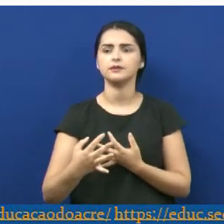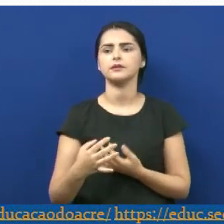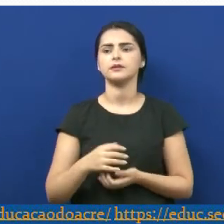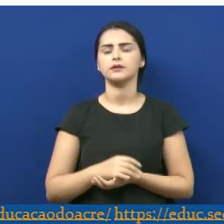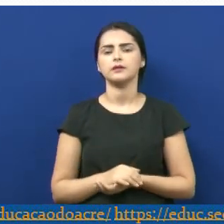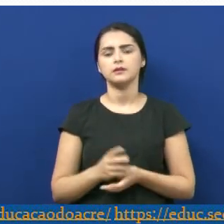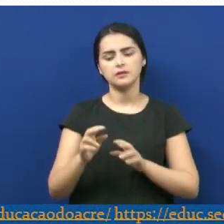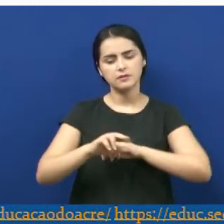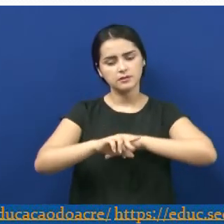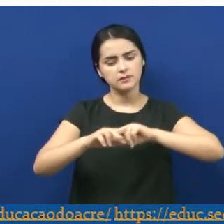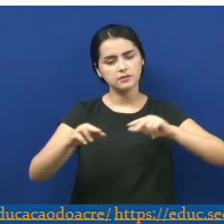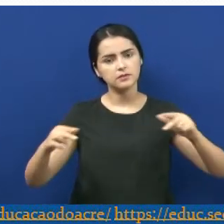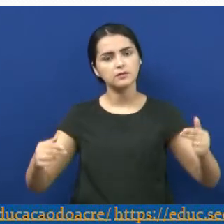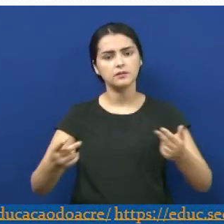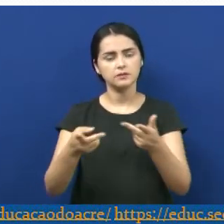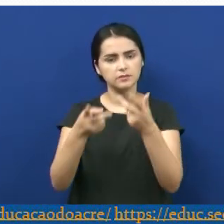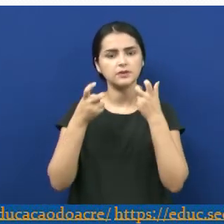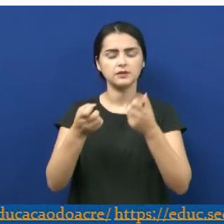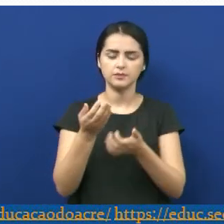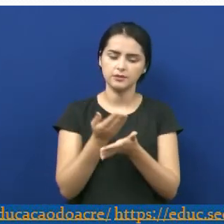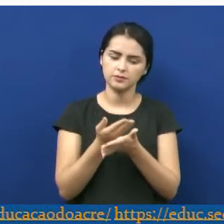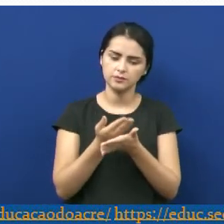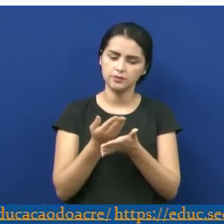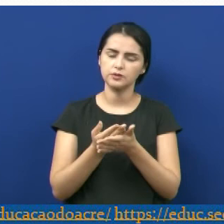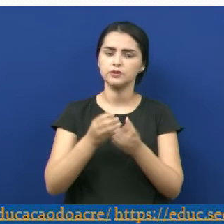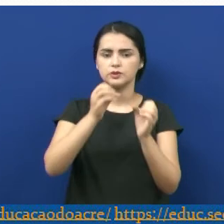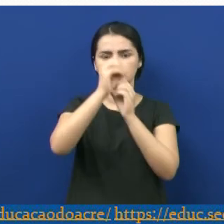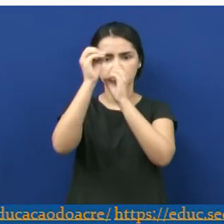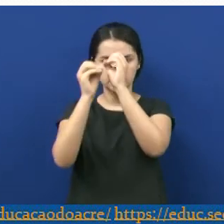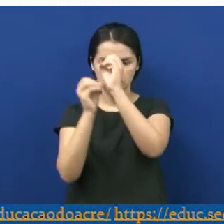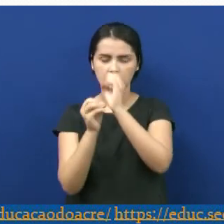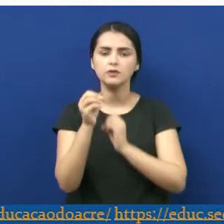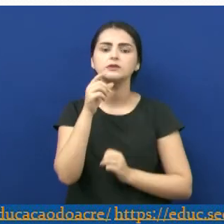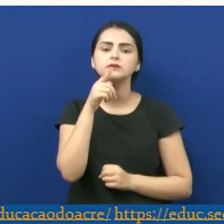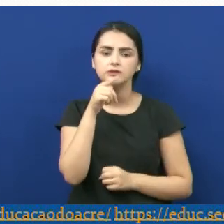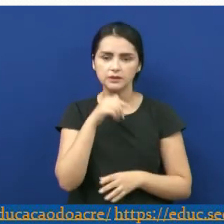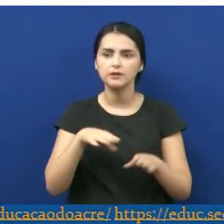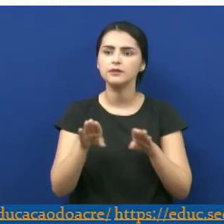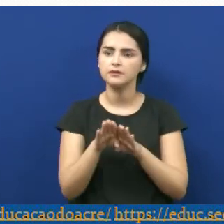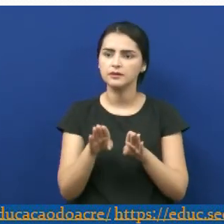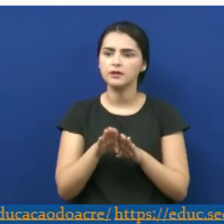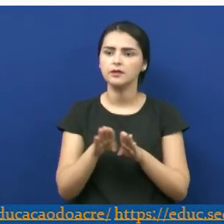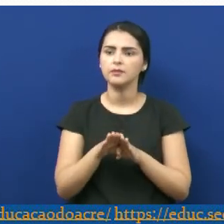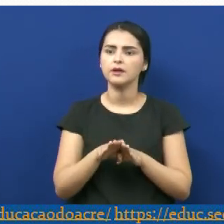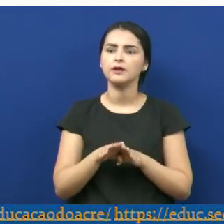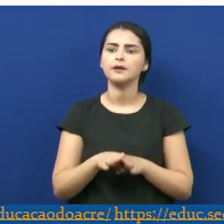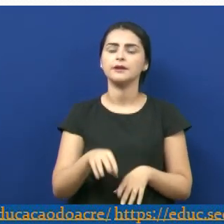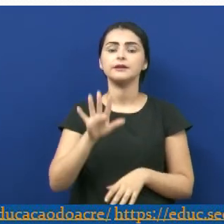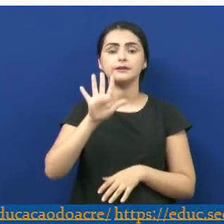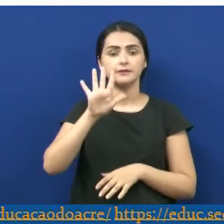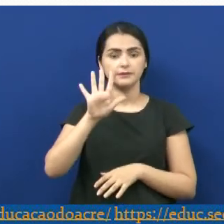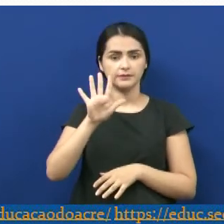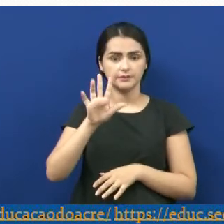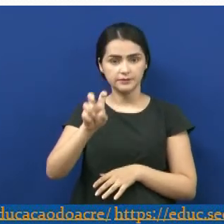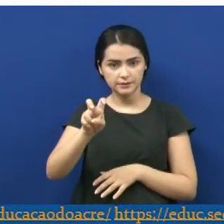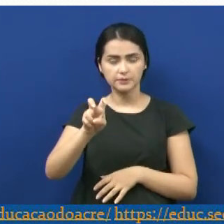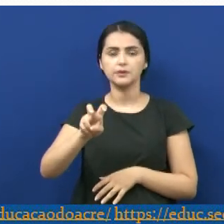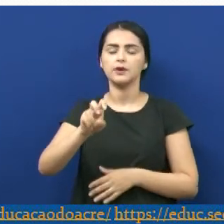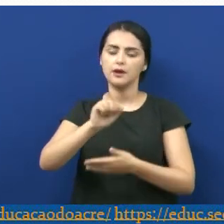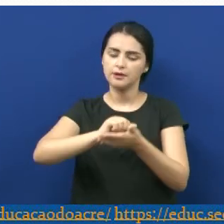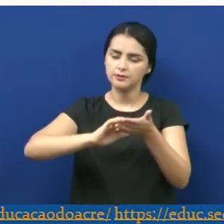fenômenos observados, com base no estudo de soluções aquosas. E eu também estou deixando para você aí 5